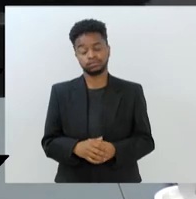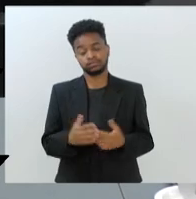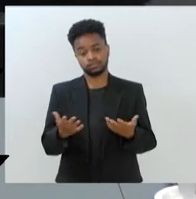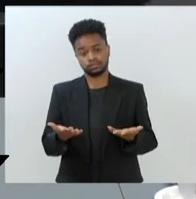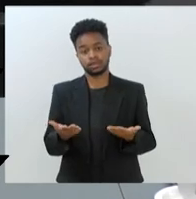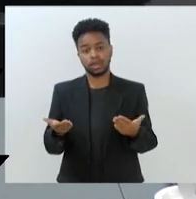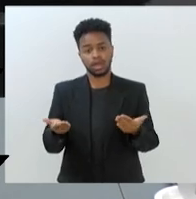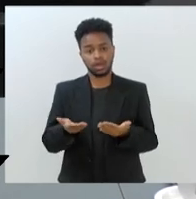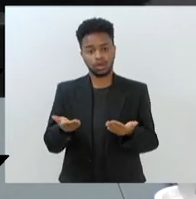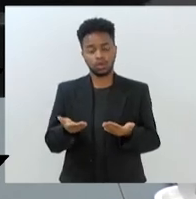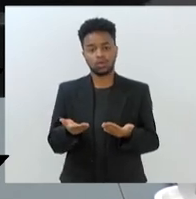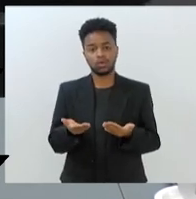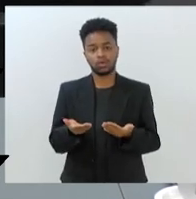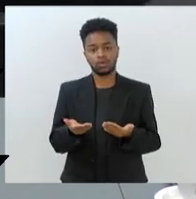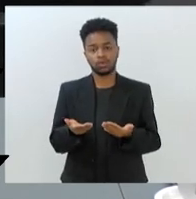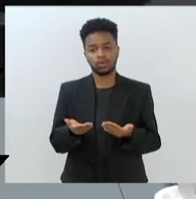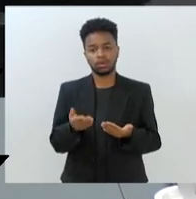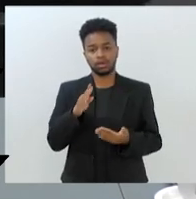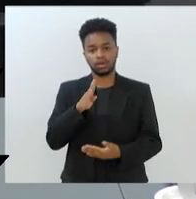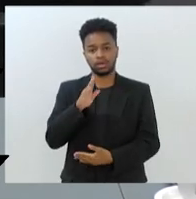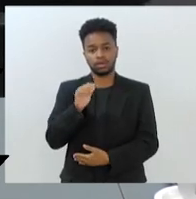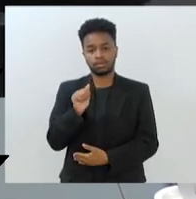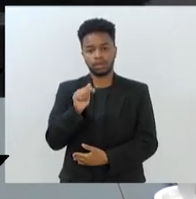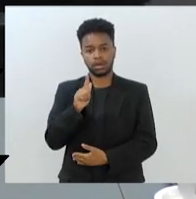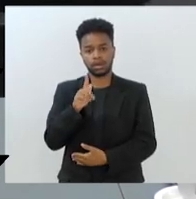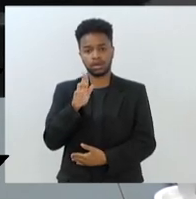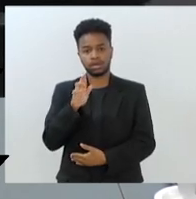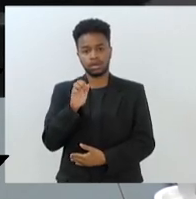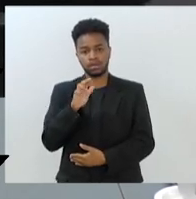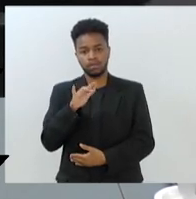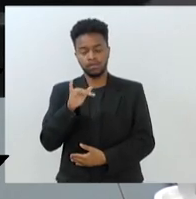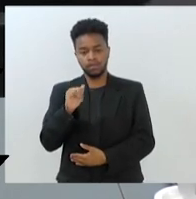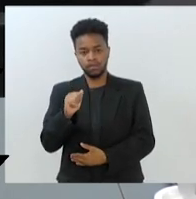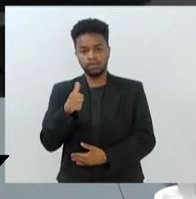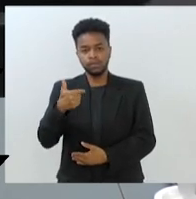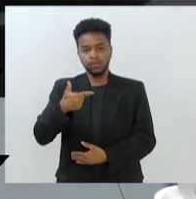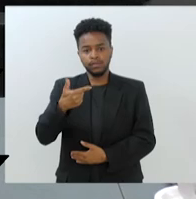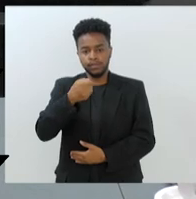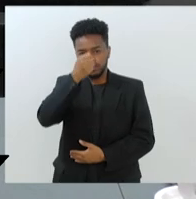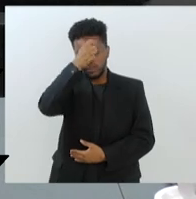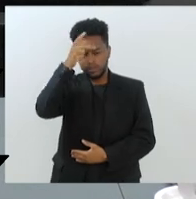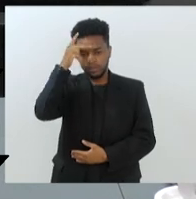o Bagueira, que é o vice-prefeito de Niterói.